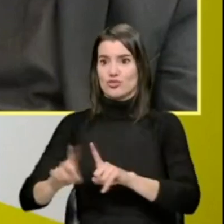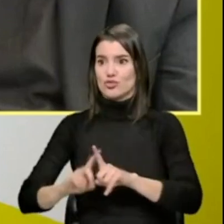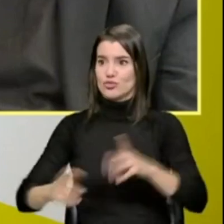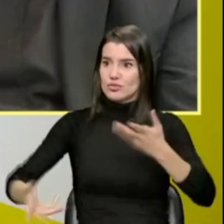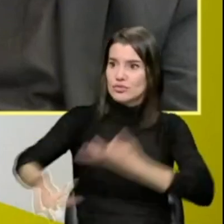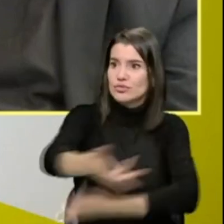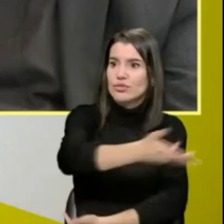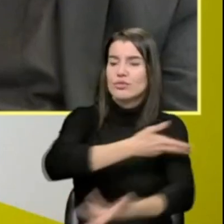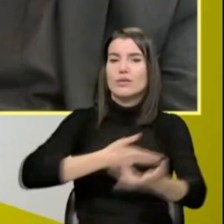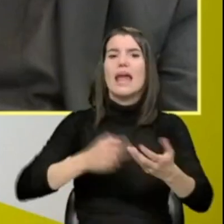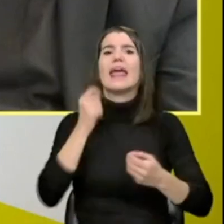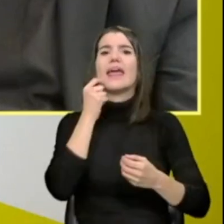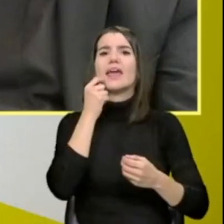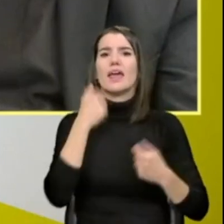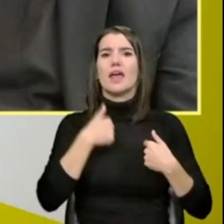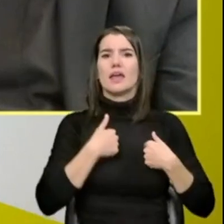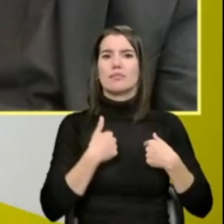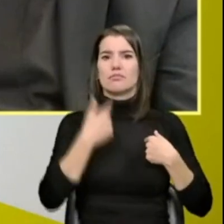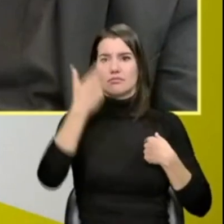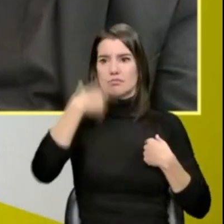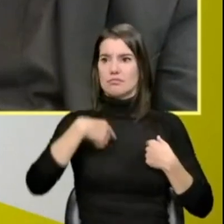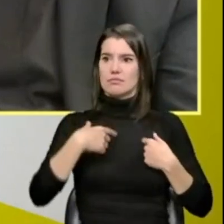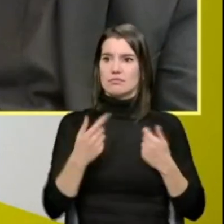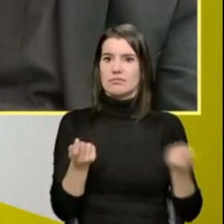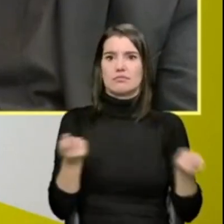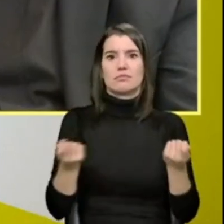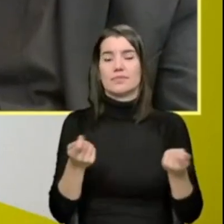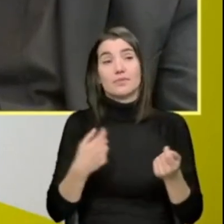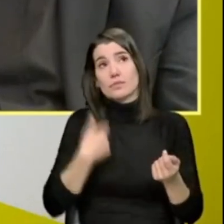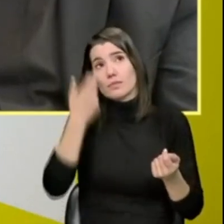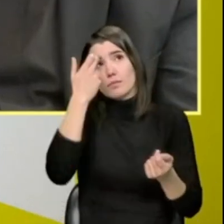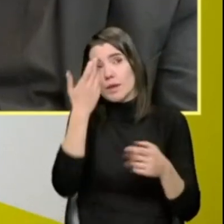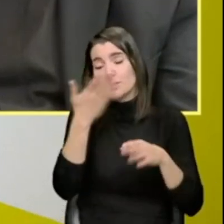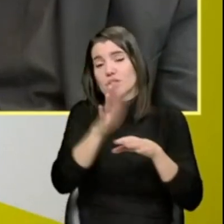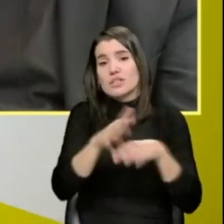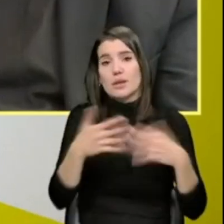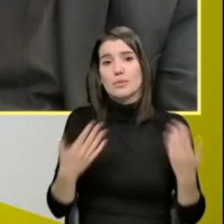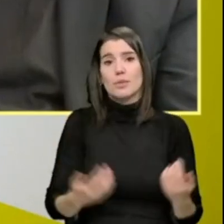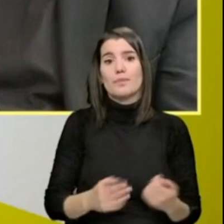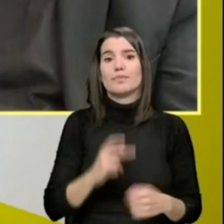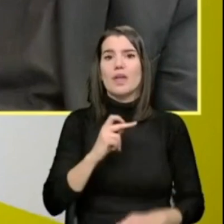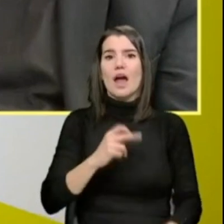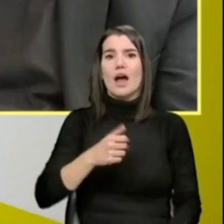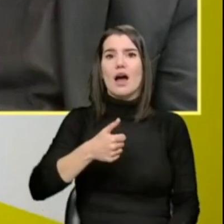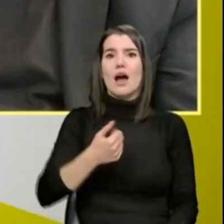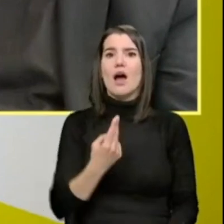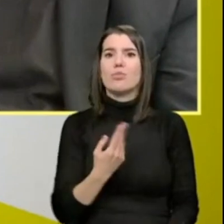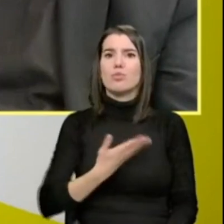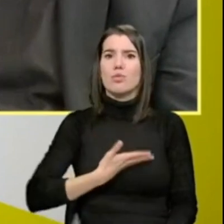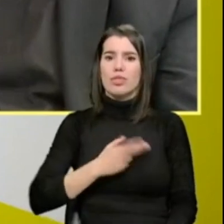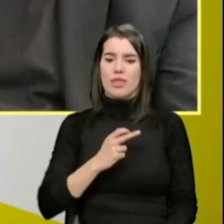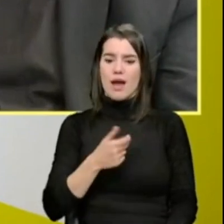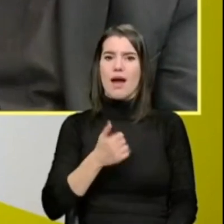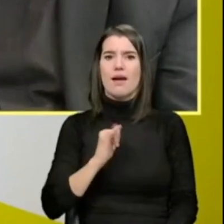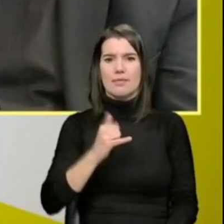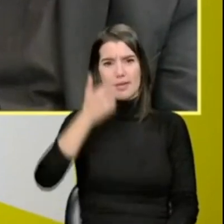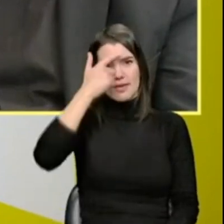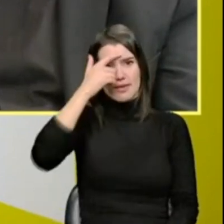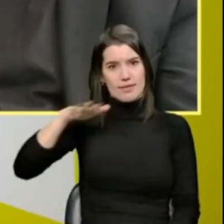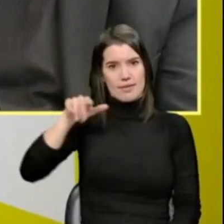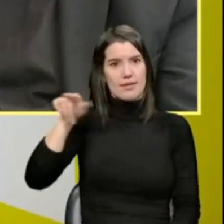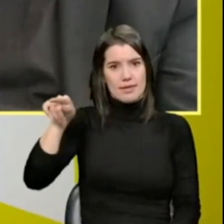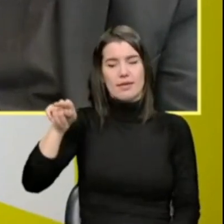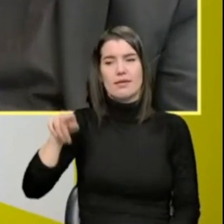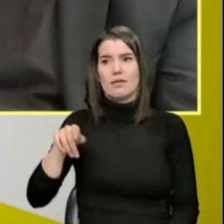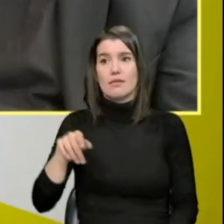diálogo interreligioso? Qual é que é? Estou-me a lembrar, por exemplo, em Abu Dhabi, onde